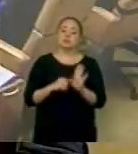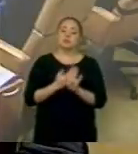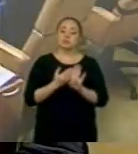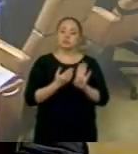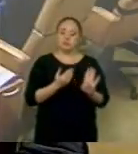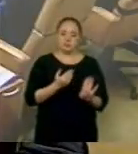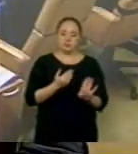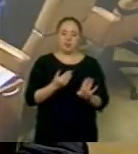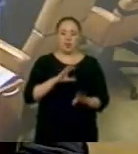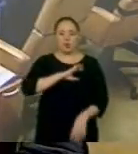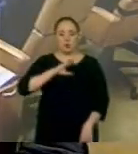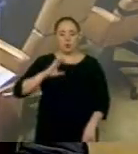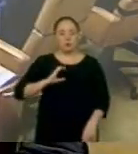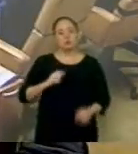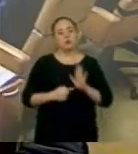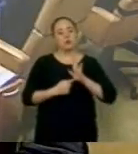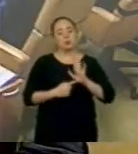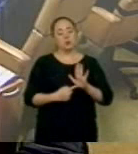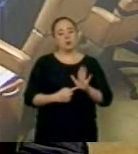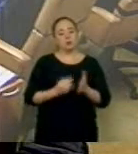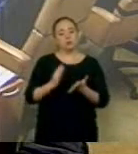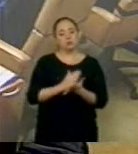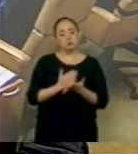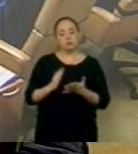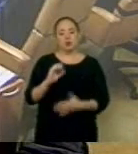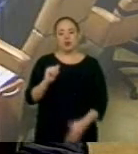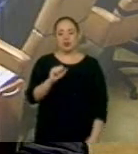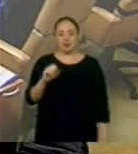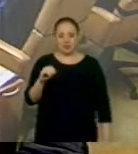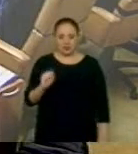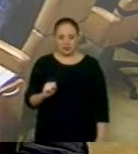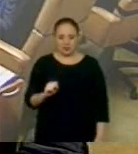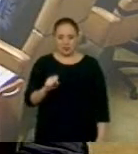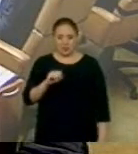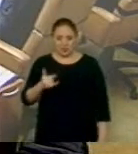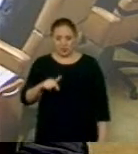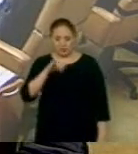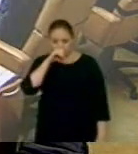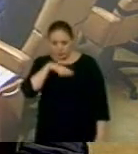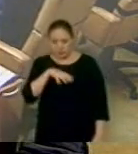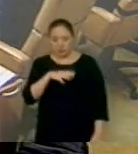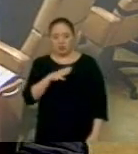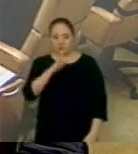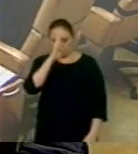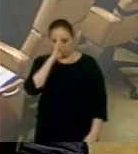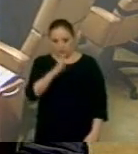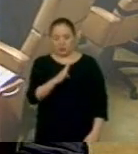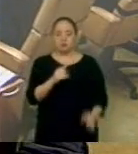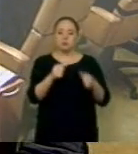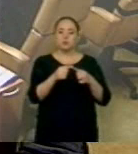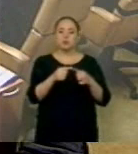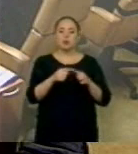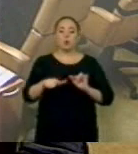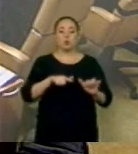a comissão indica expressamente os casos em que a ofensa não estiver diretamente relacionada com a atuação